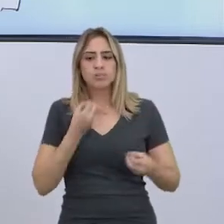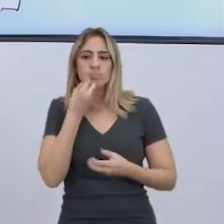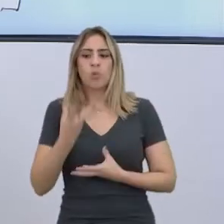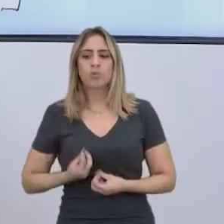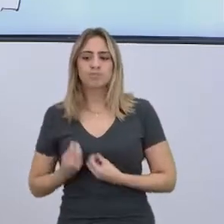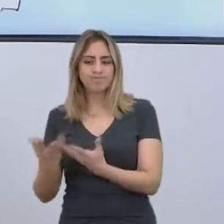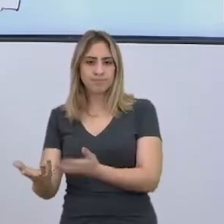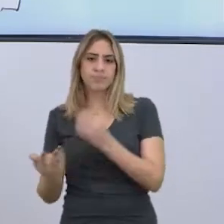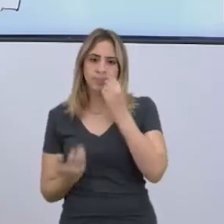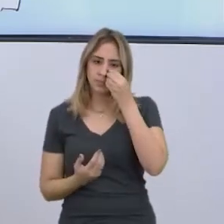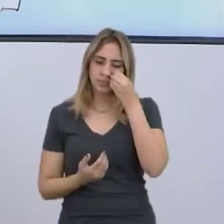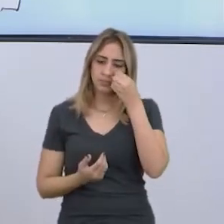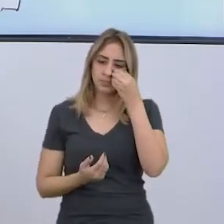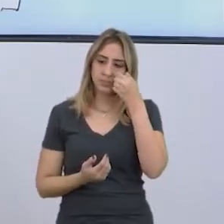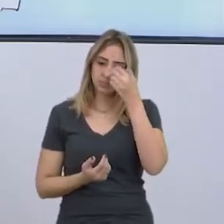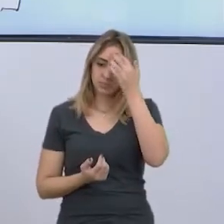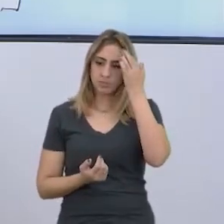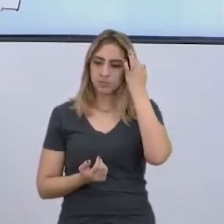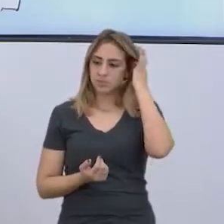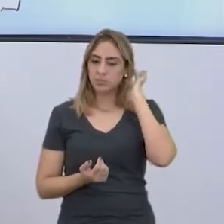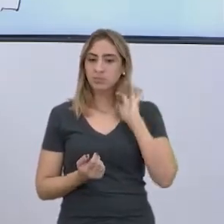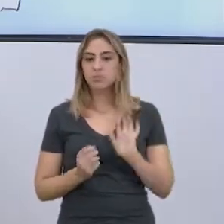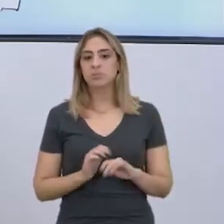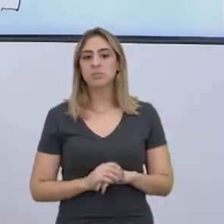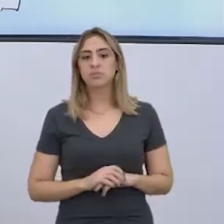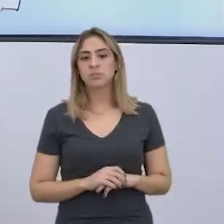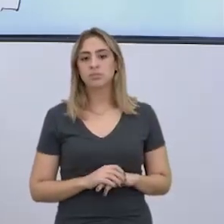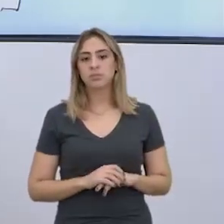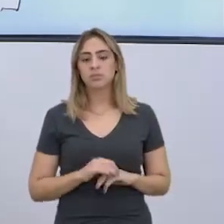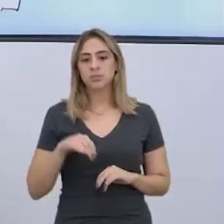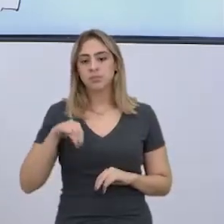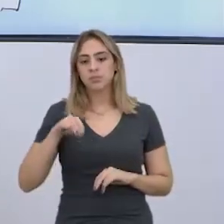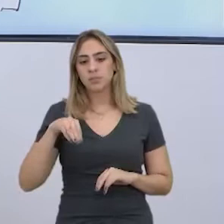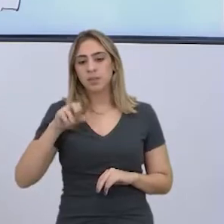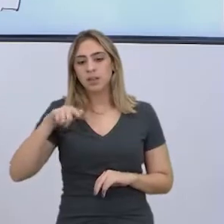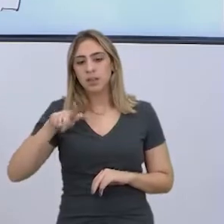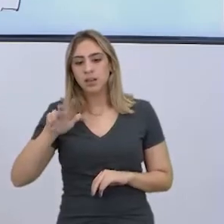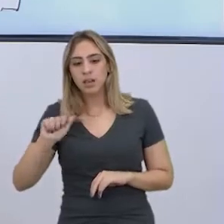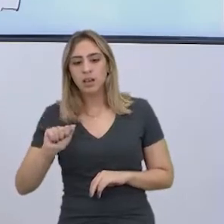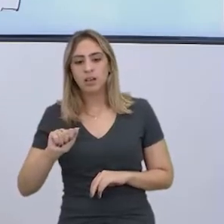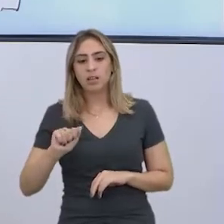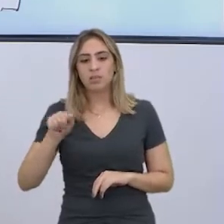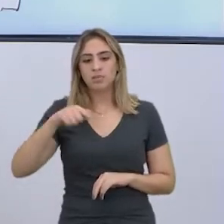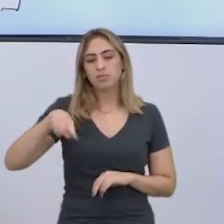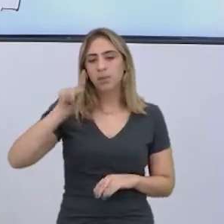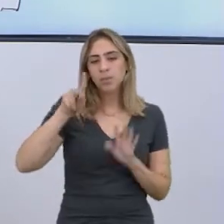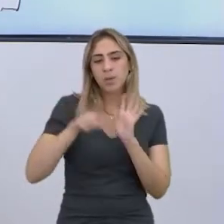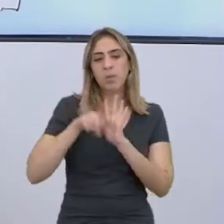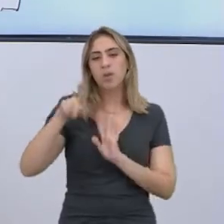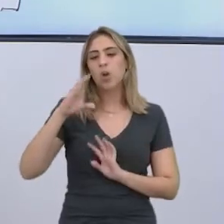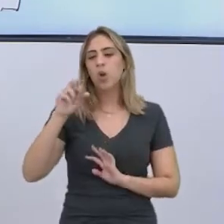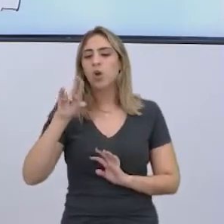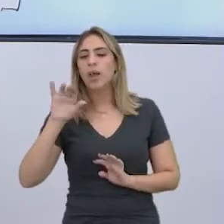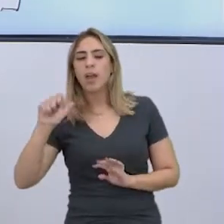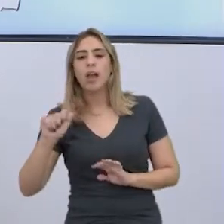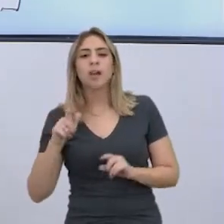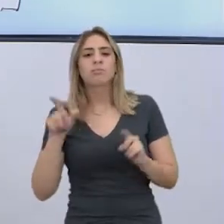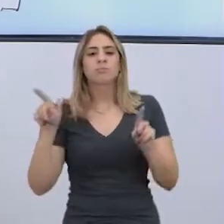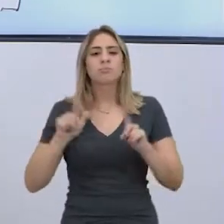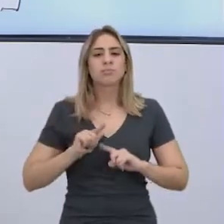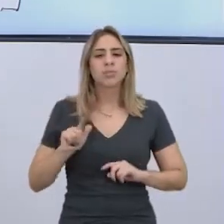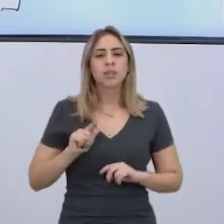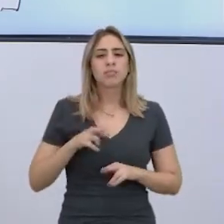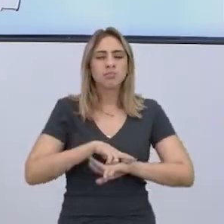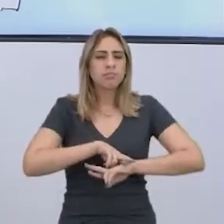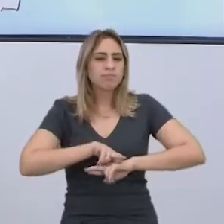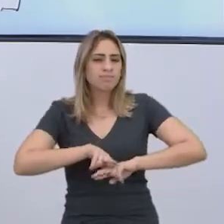Então, quando a gente fala... lamen, merchandising, mangá, que eu sei que não é da Coreia, mas assim, também tem, mas assim,